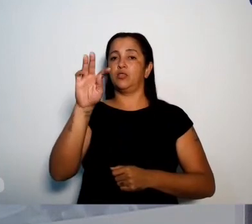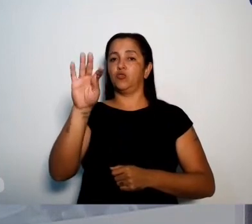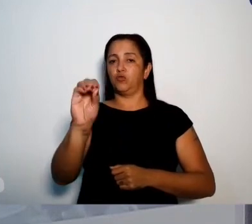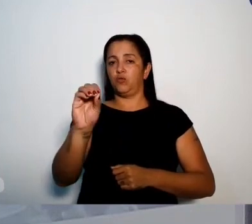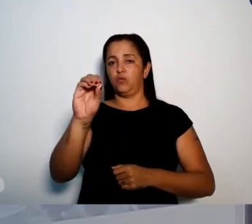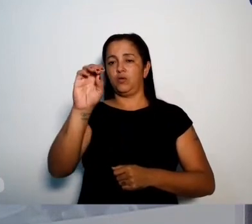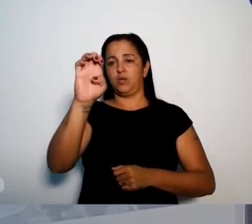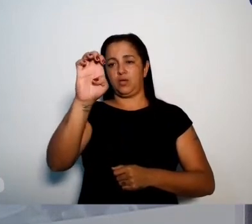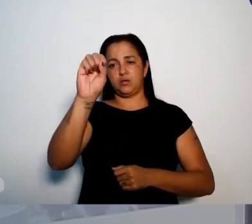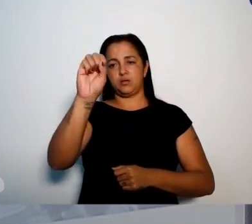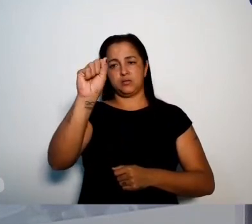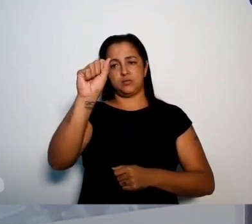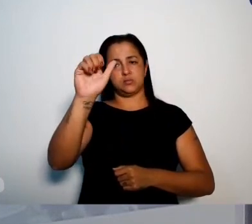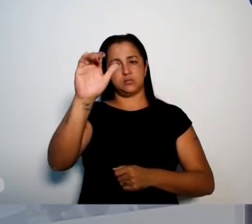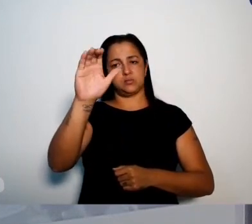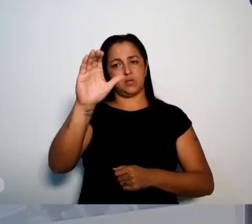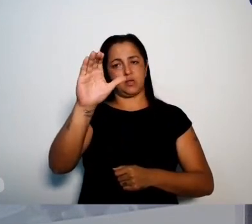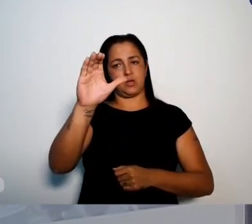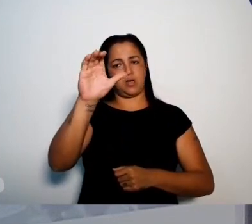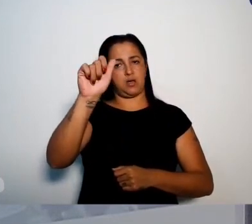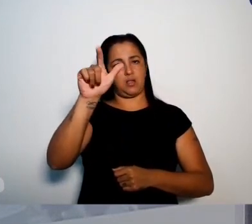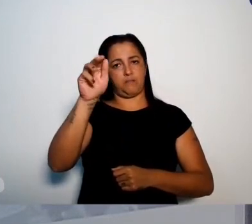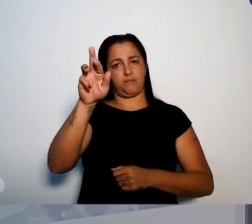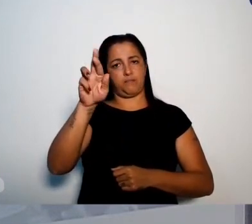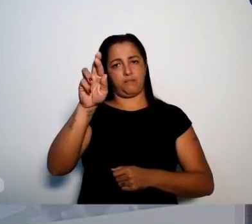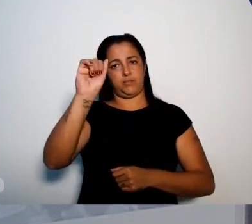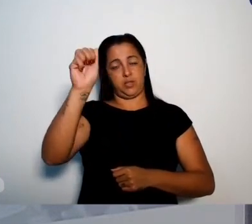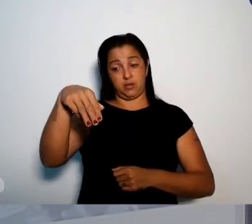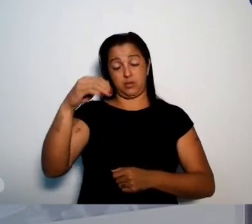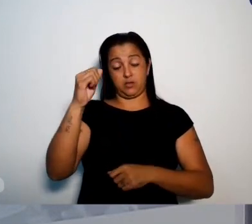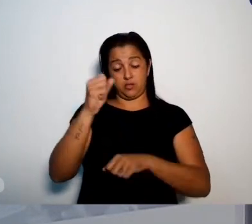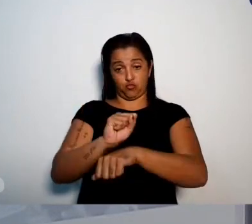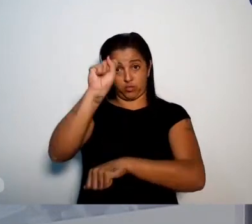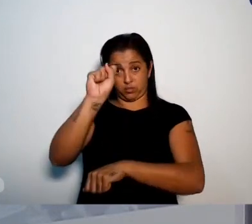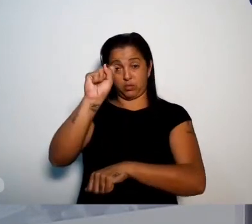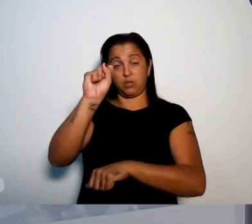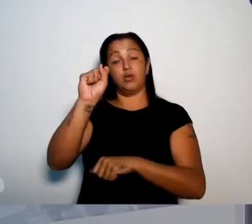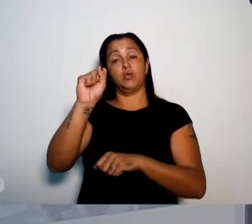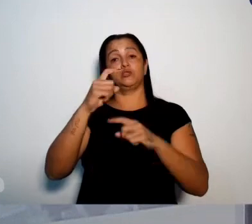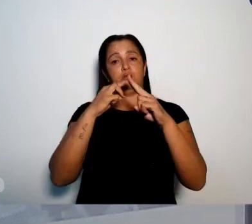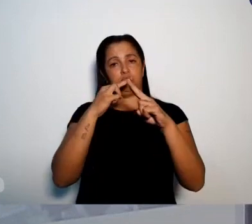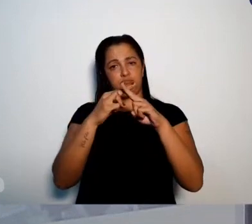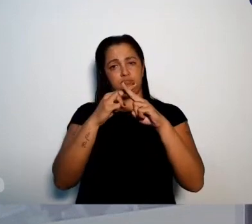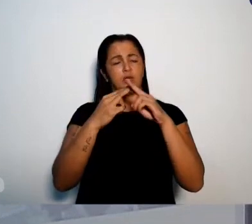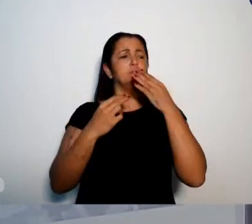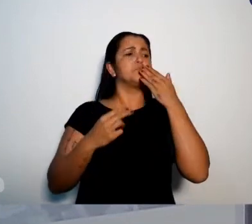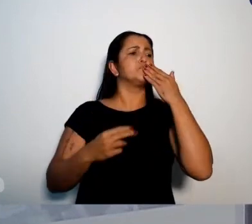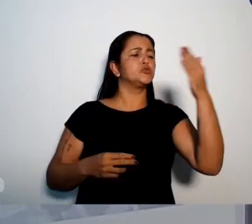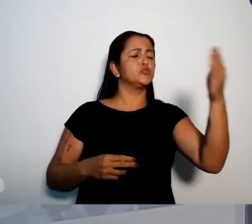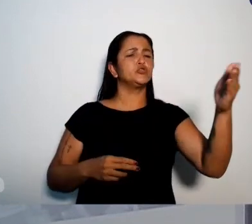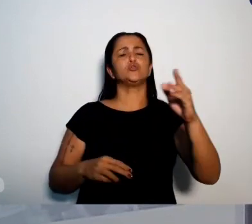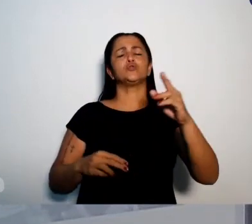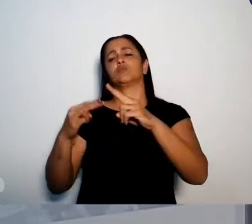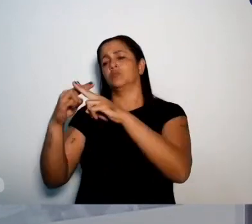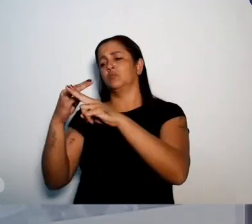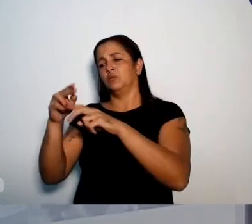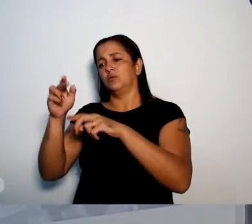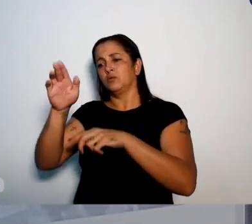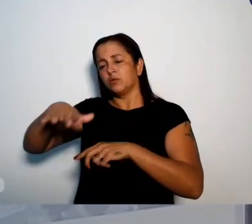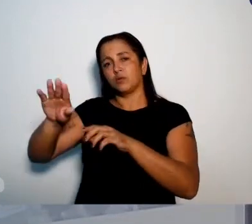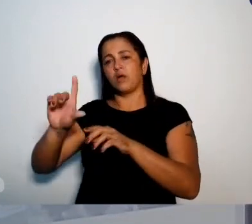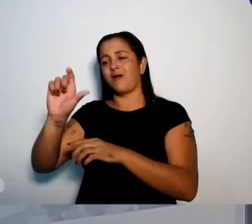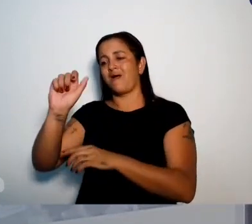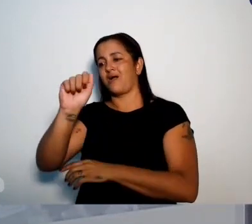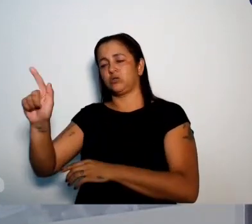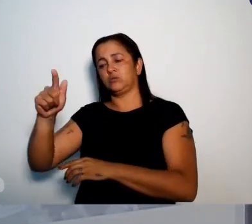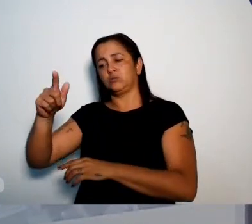Nacional da Caixa Federal, solicitando uma agência da Caixa Federal na região leste da nossa